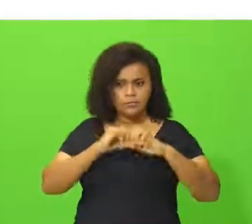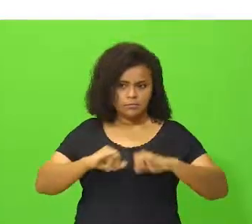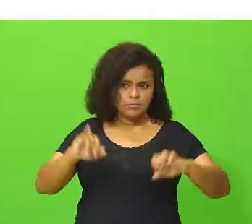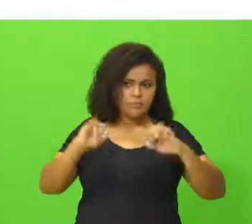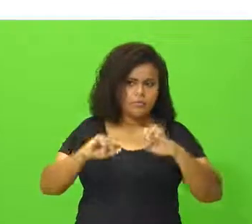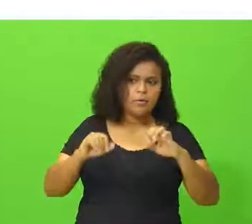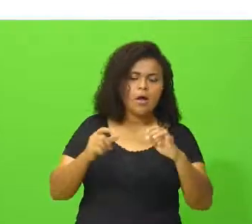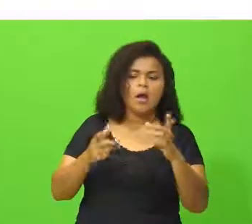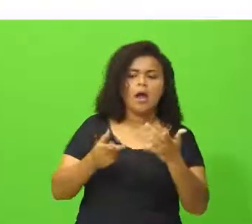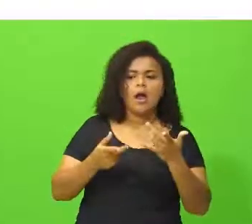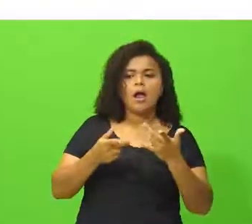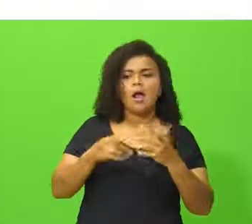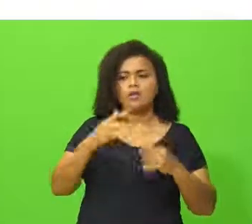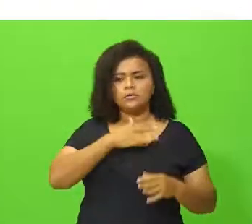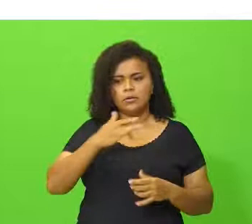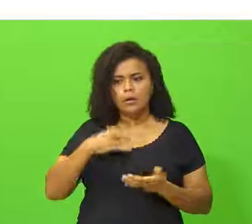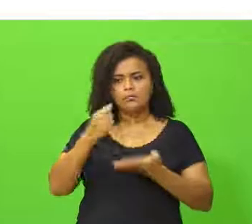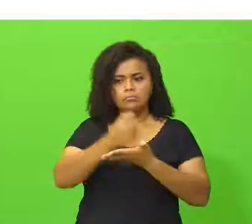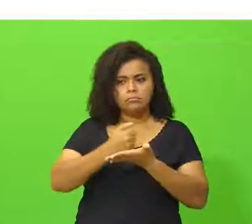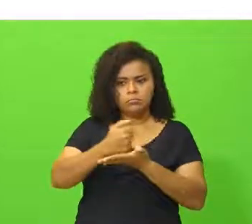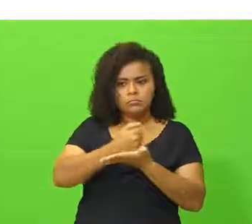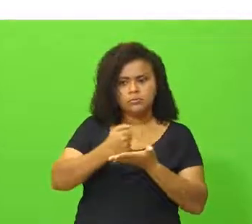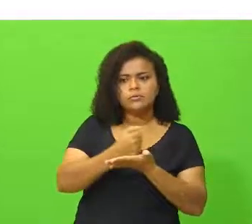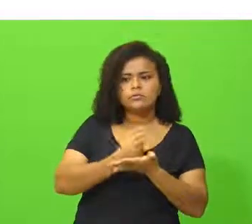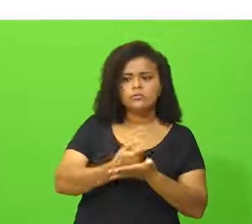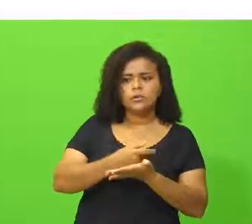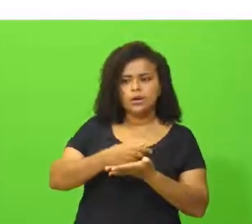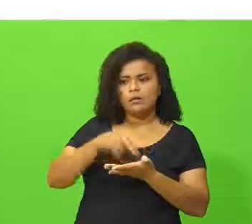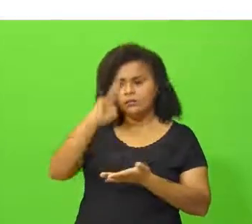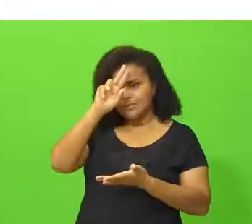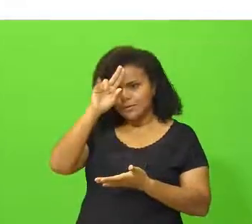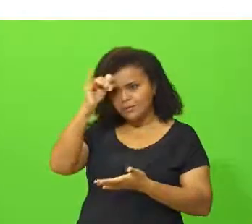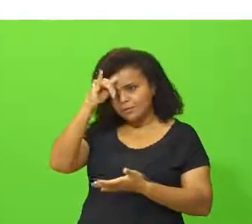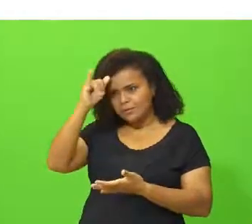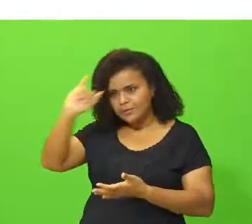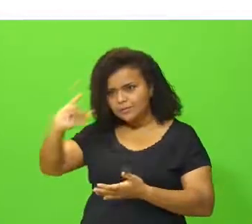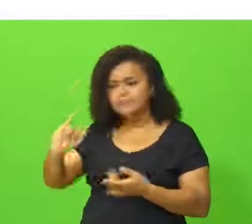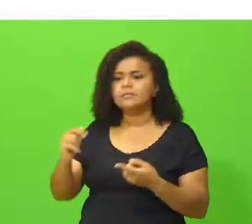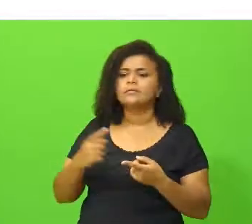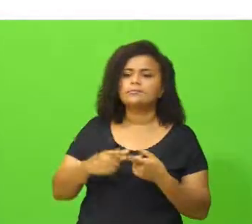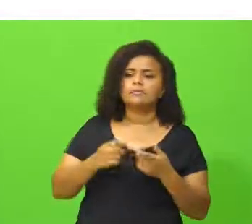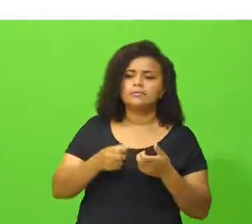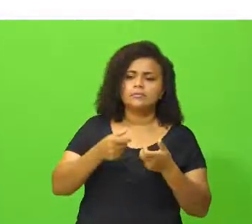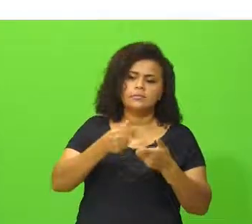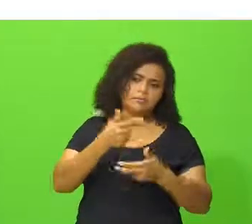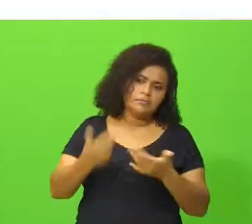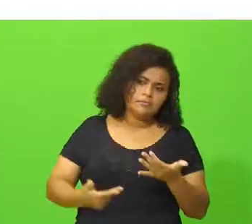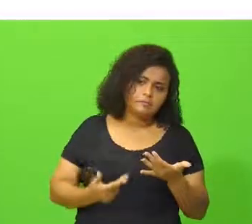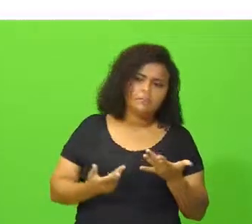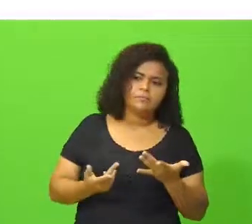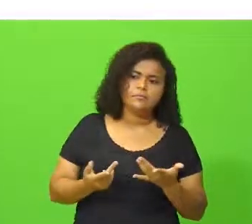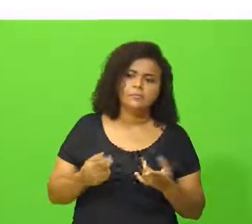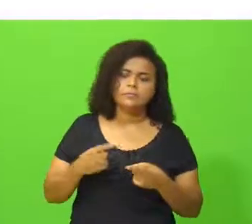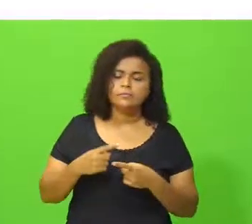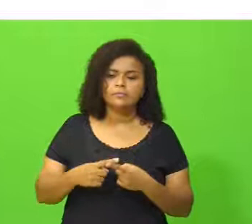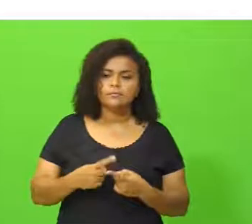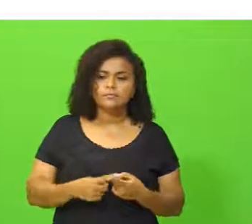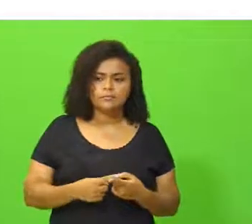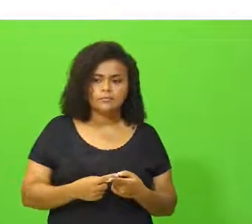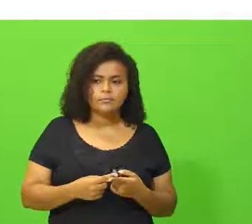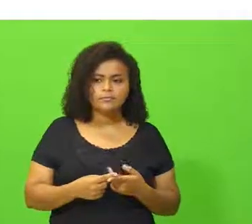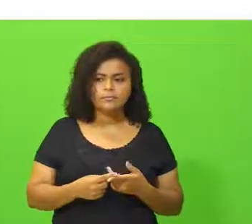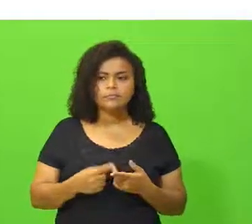sulfas, antibióticos, inseticidas, que vai associar nos valores ligados